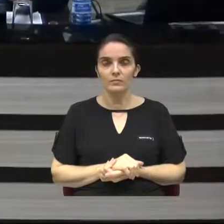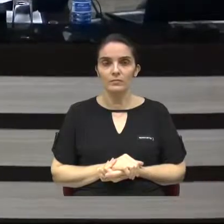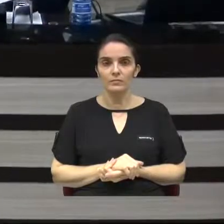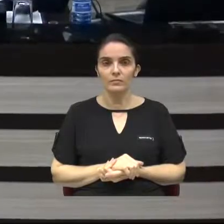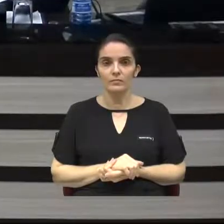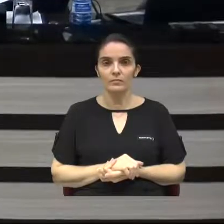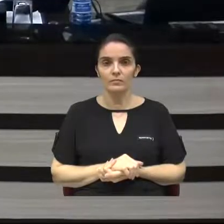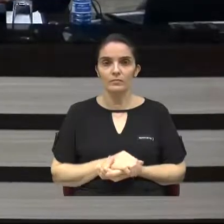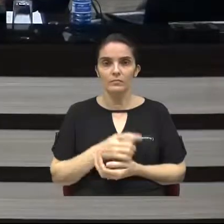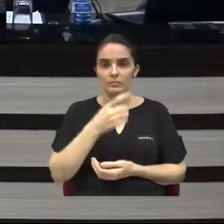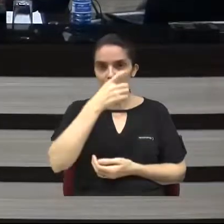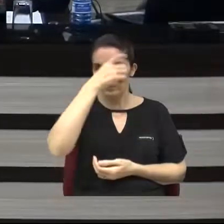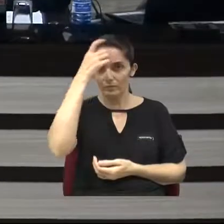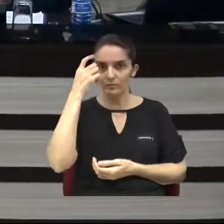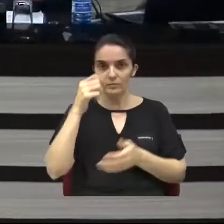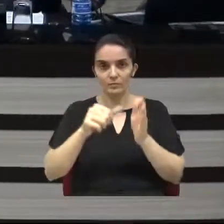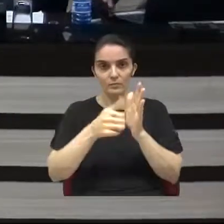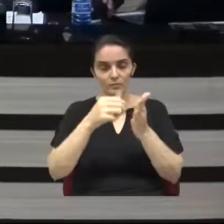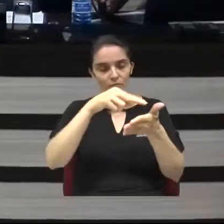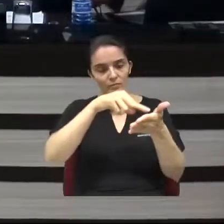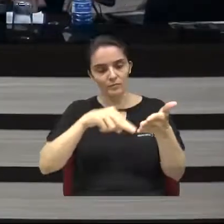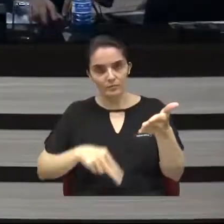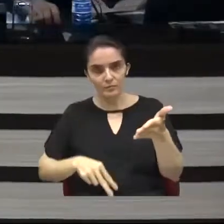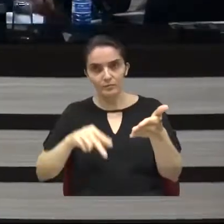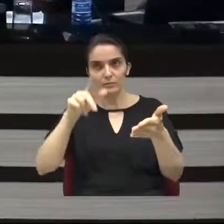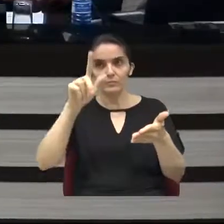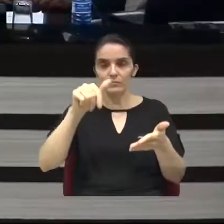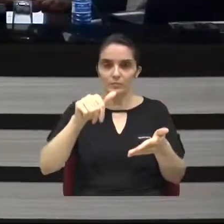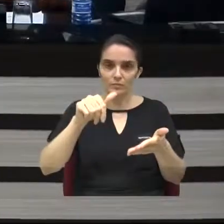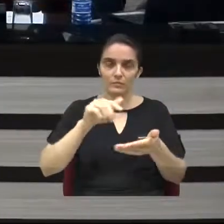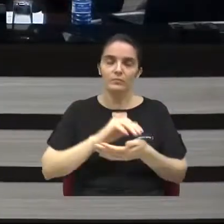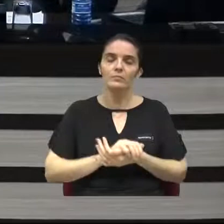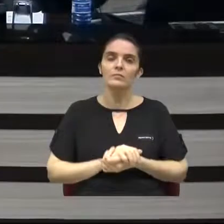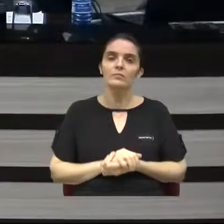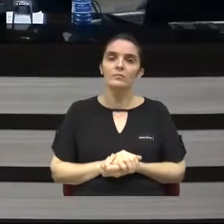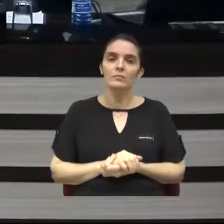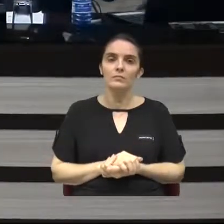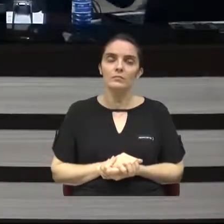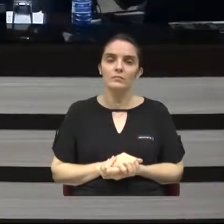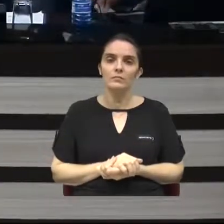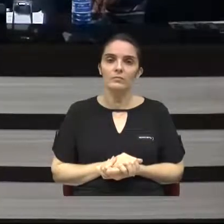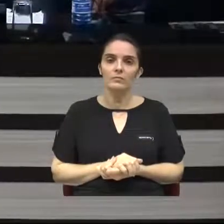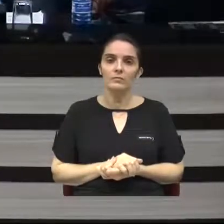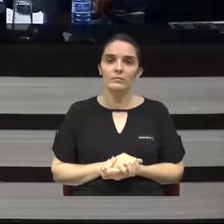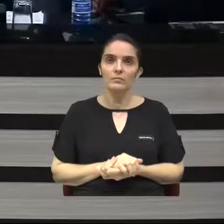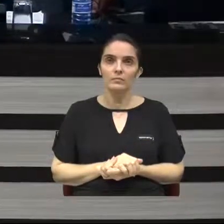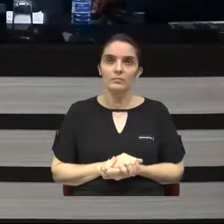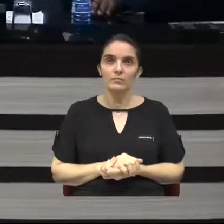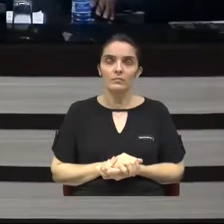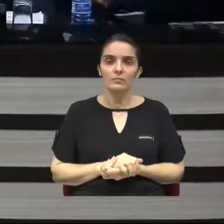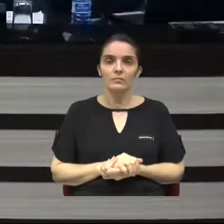Vereador Marco Xavier, primeiro nós vamos ler a matéria. Sim, senhor. E logo passo para o senhor. Ou não, vereador?